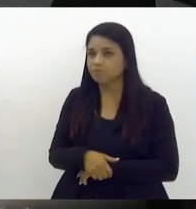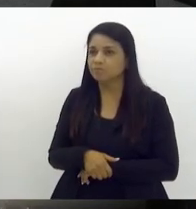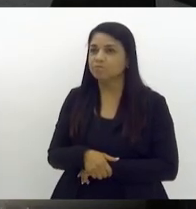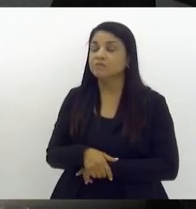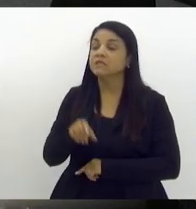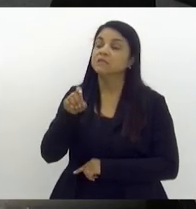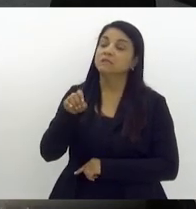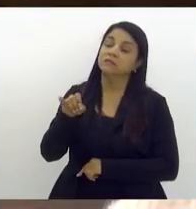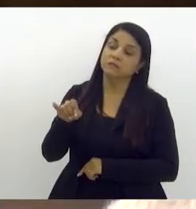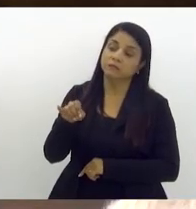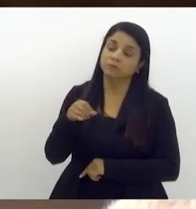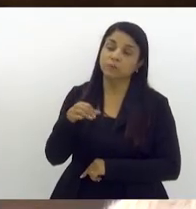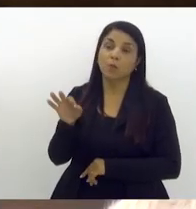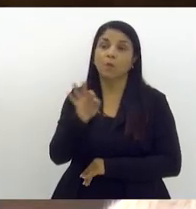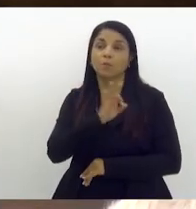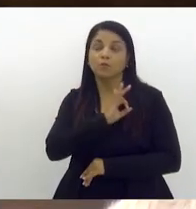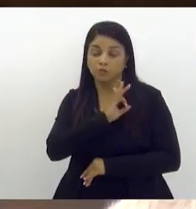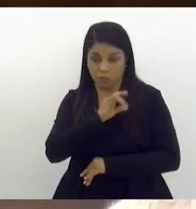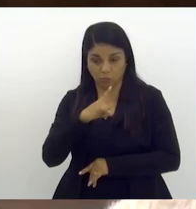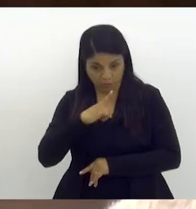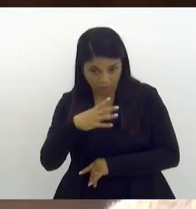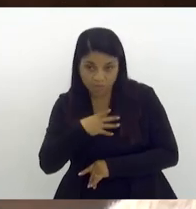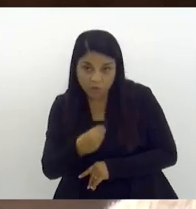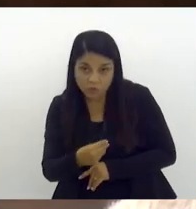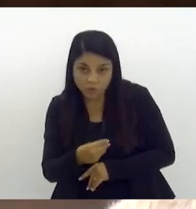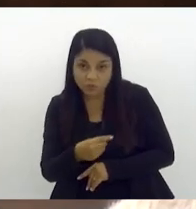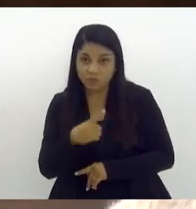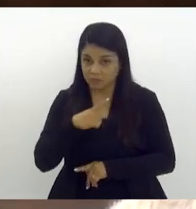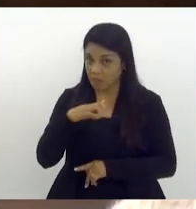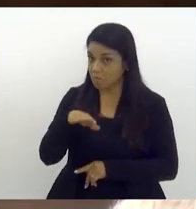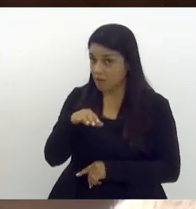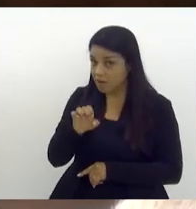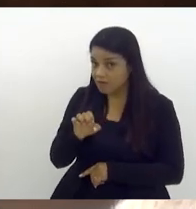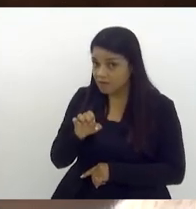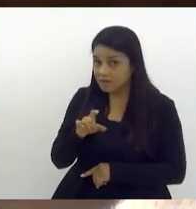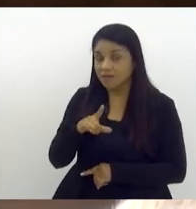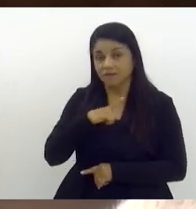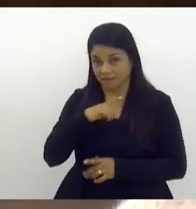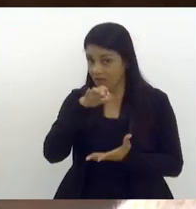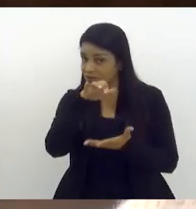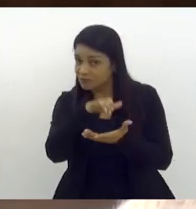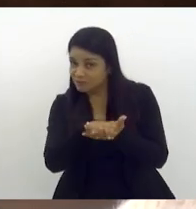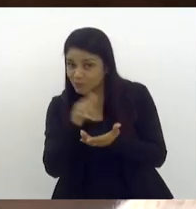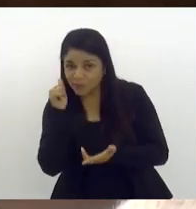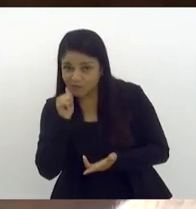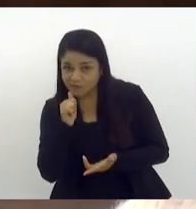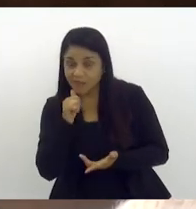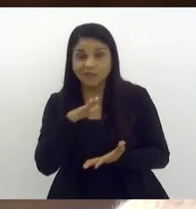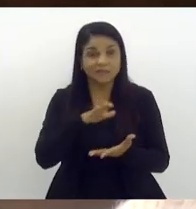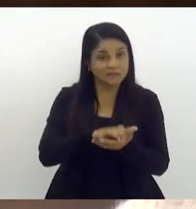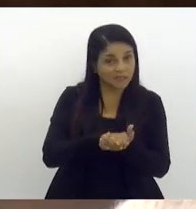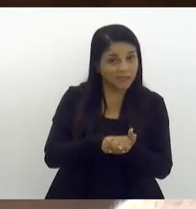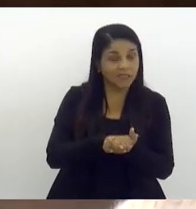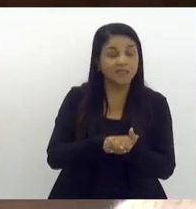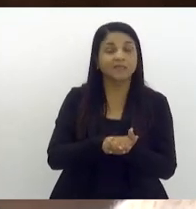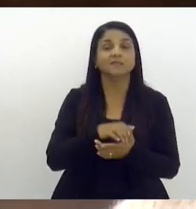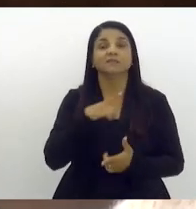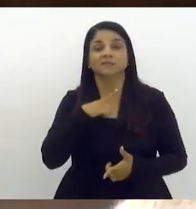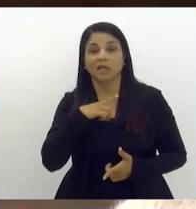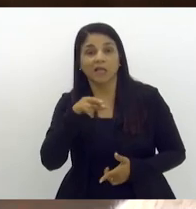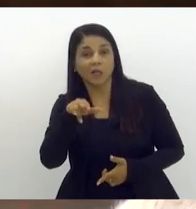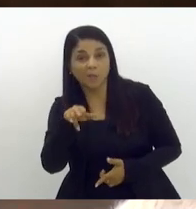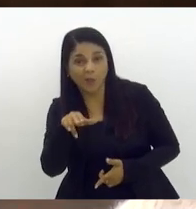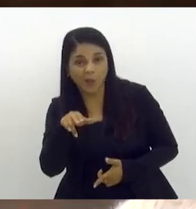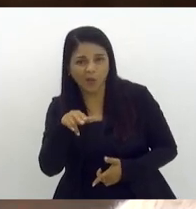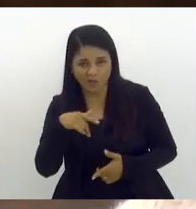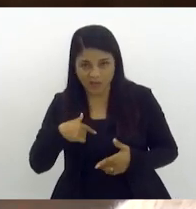um policial que tem filho, que tem mãe, que tem esposa, que tem irmão, sai da sua casa com o